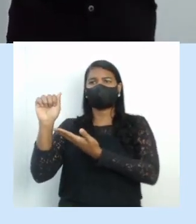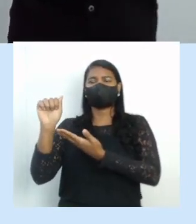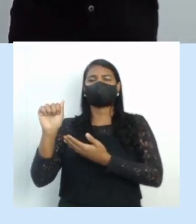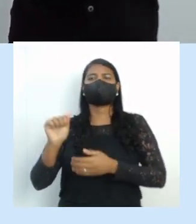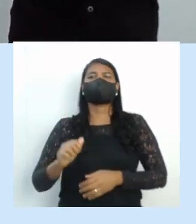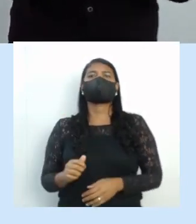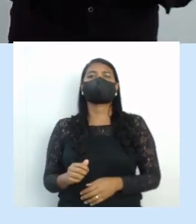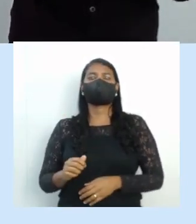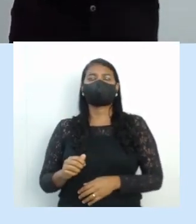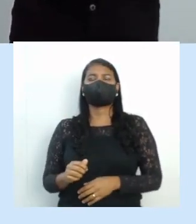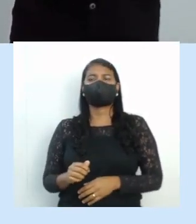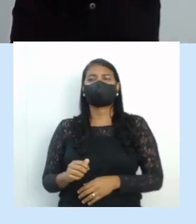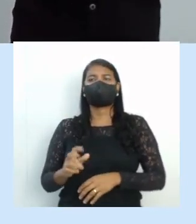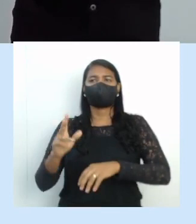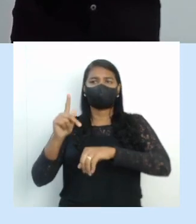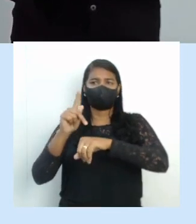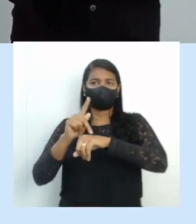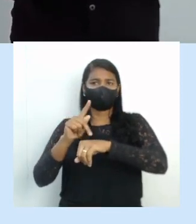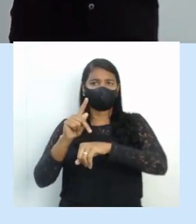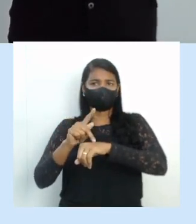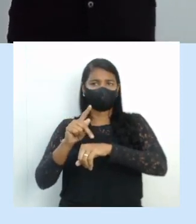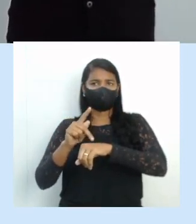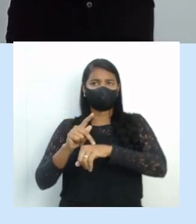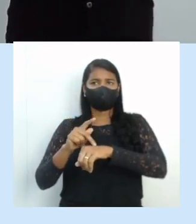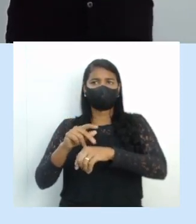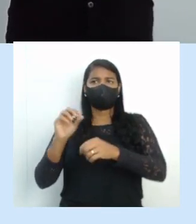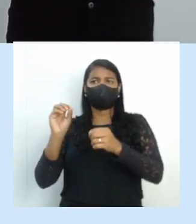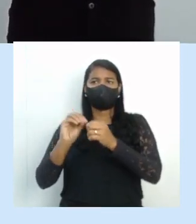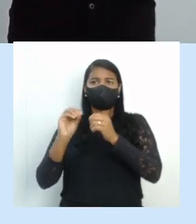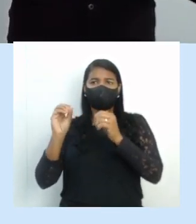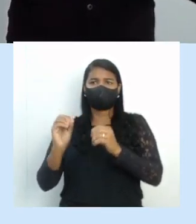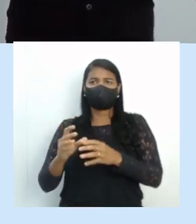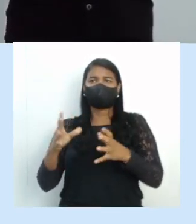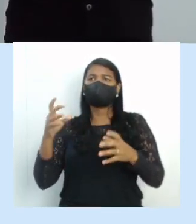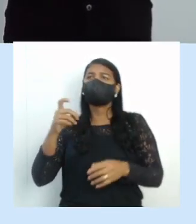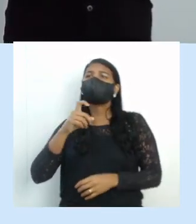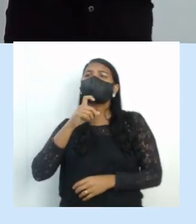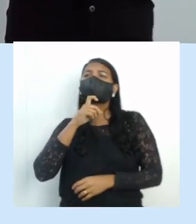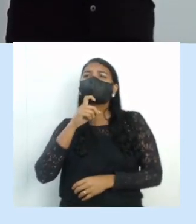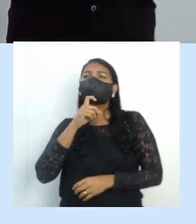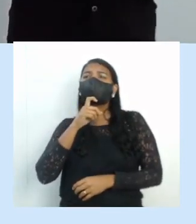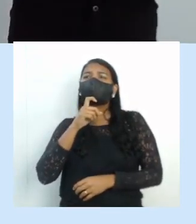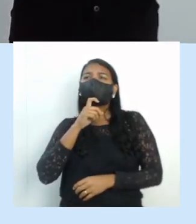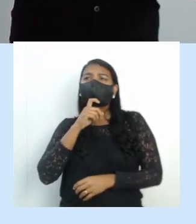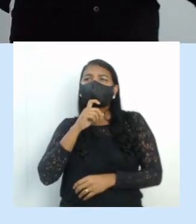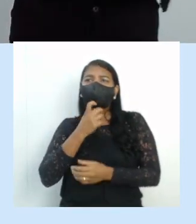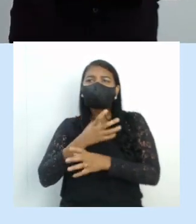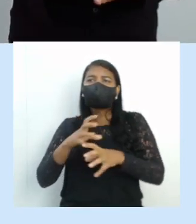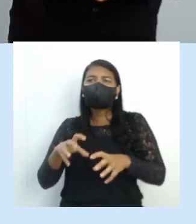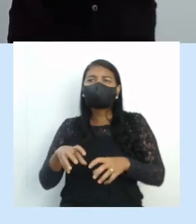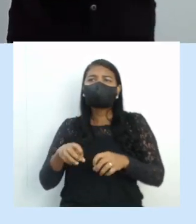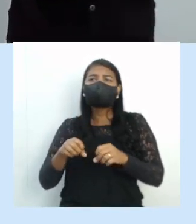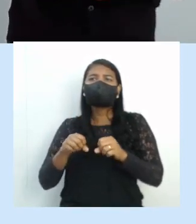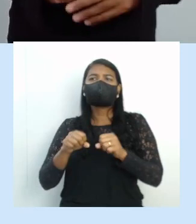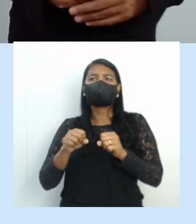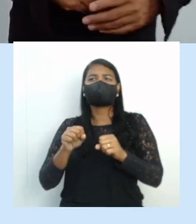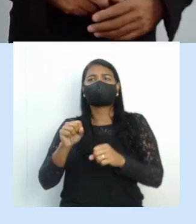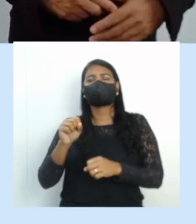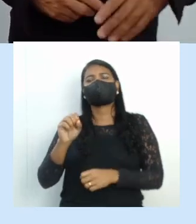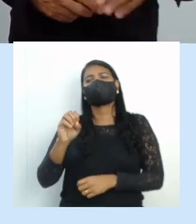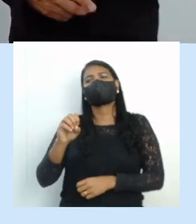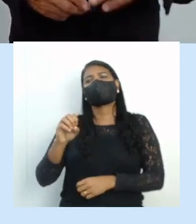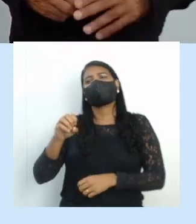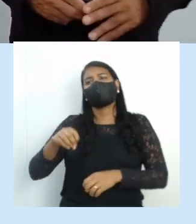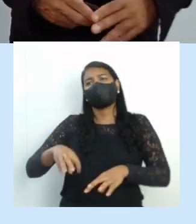rochas sedimentares formaram-se pelo resfriamento e pela solidificação de